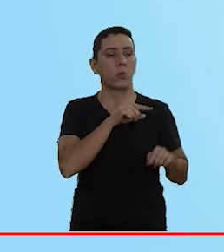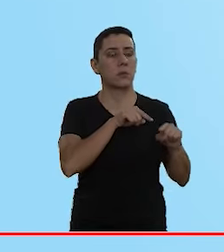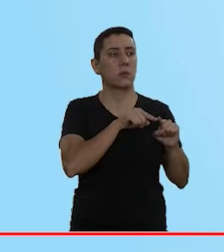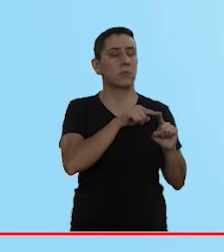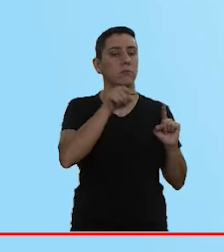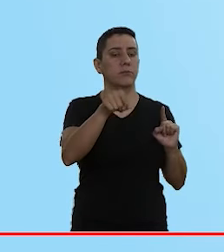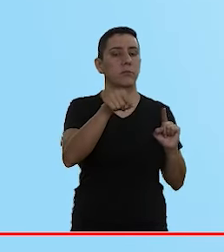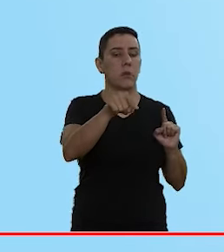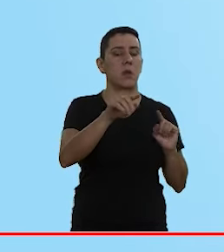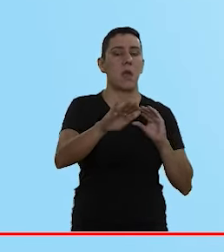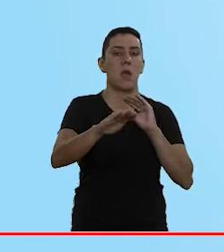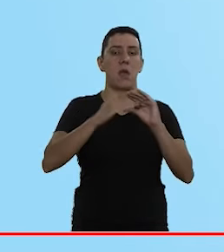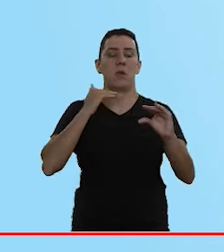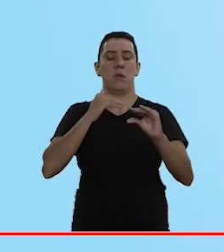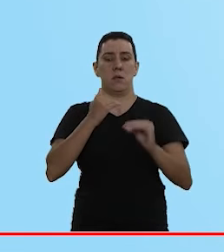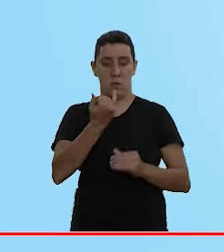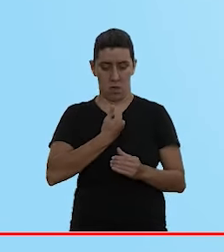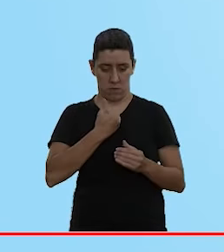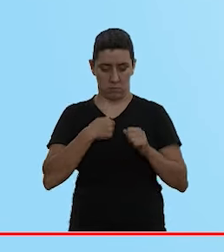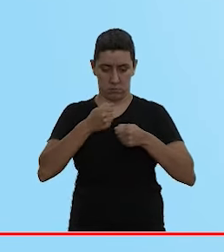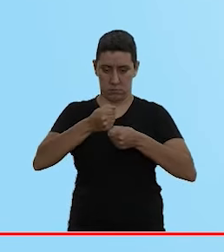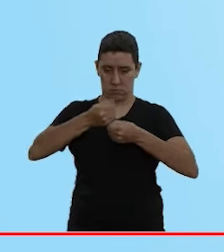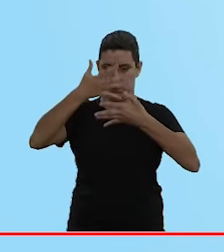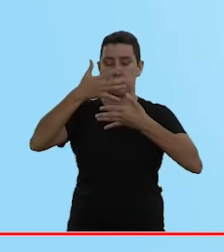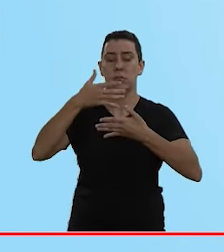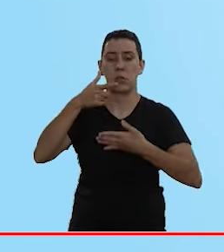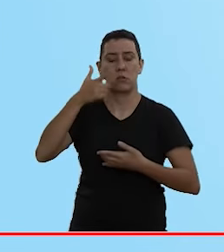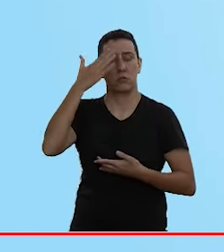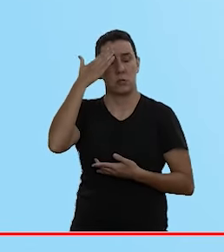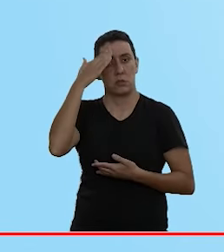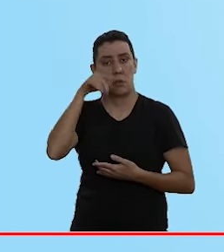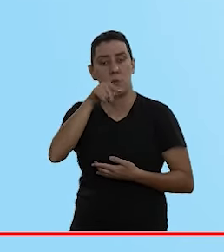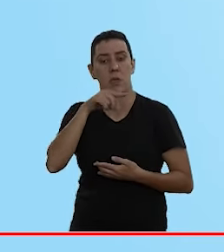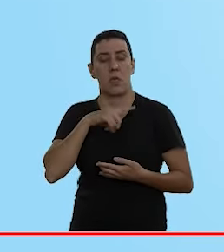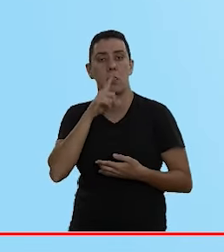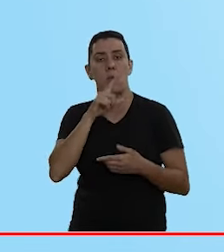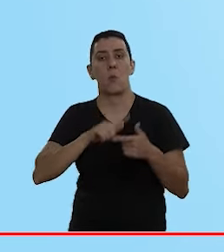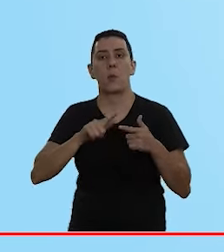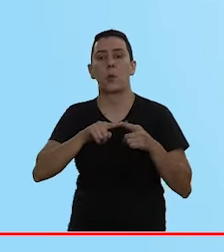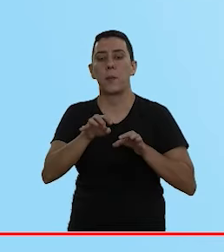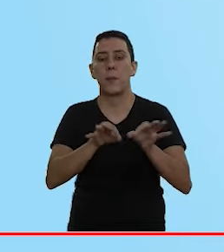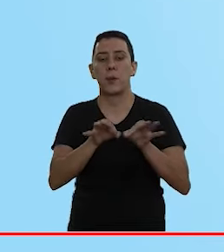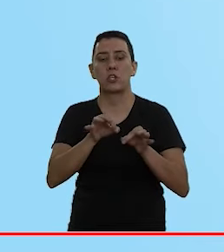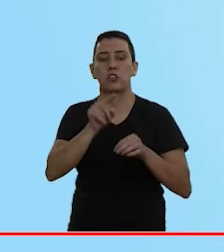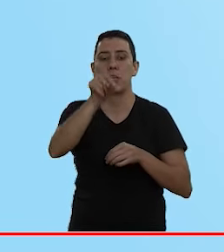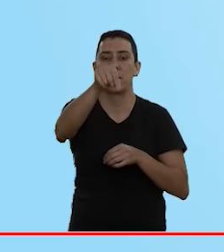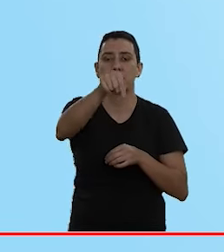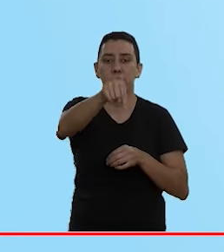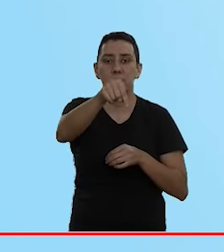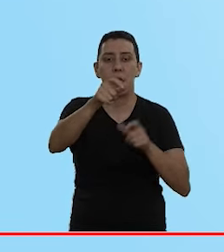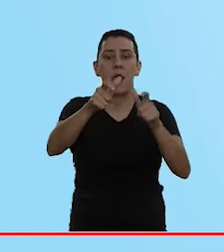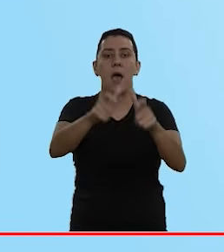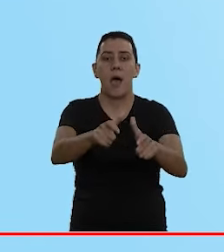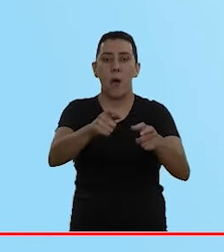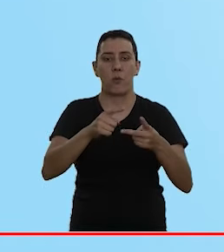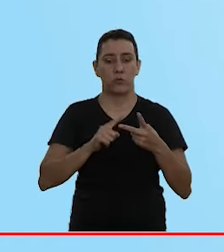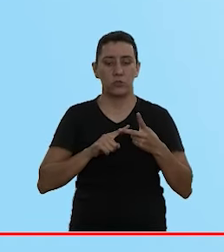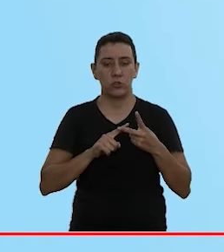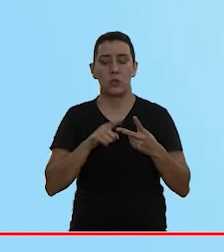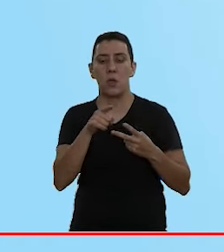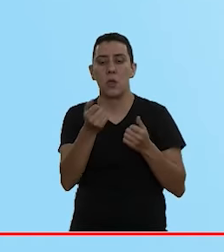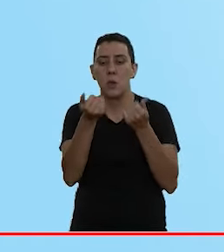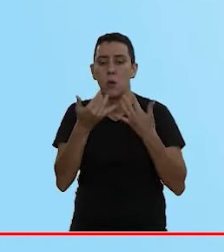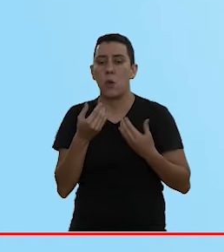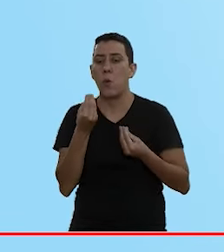por e-mail para as pessoas que fazem a operação dessa planta. E nesse relatório já consta o problema e o passo a passo de resolver